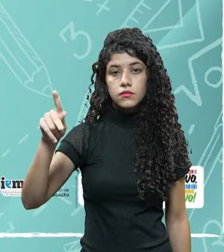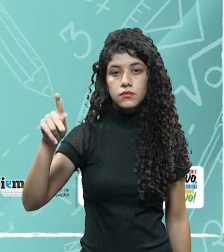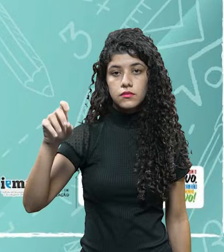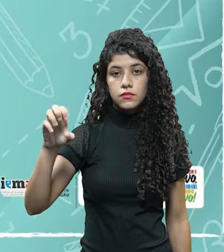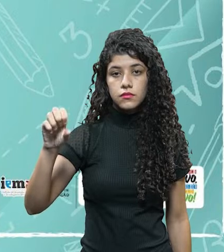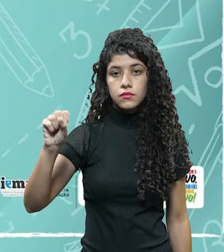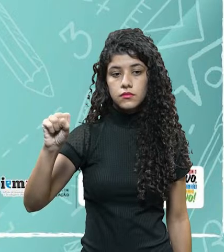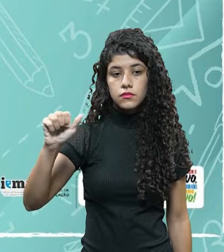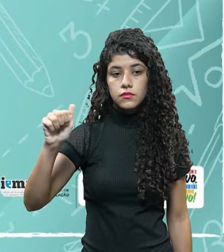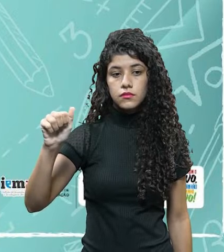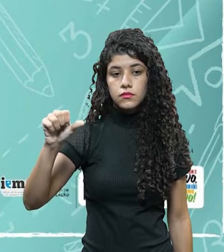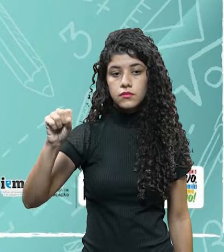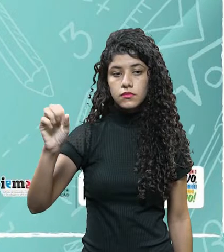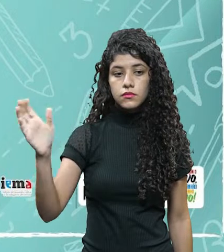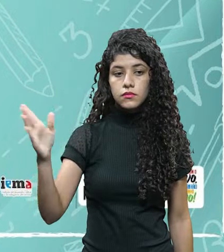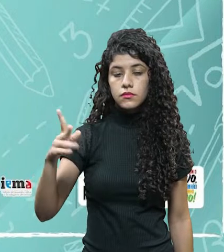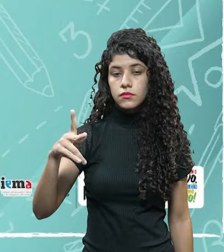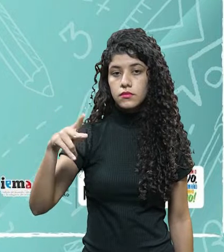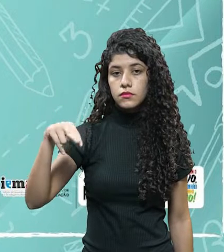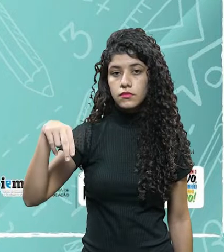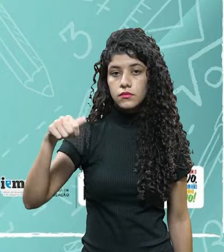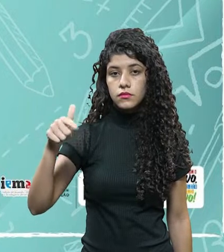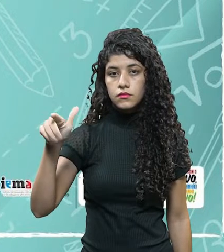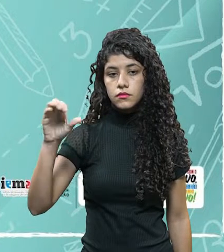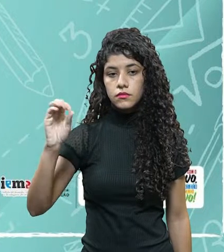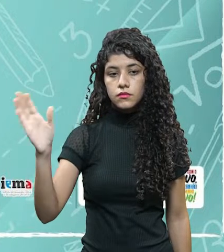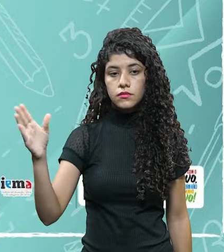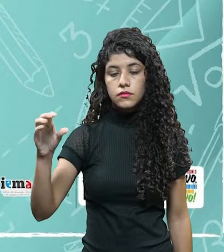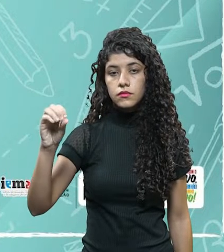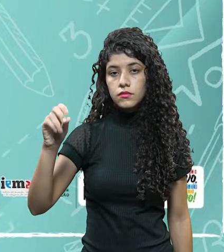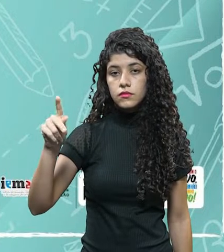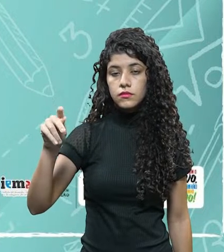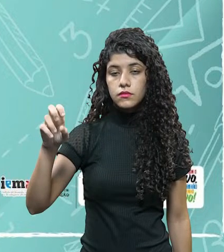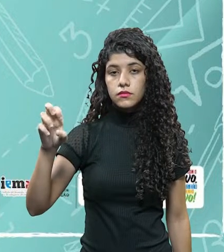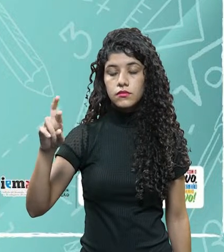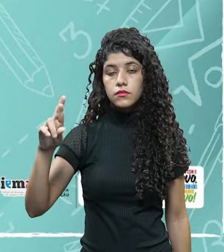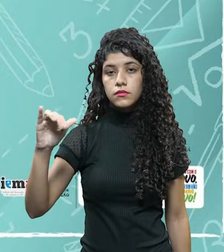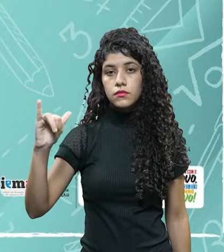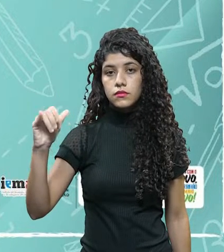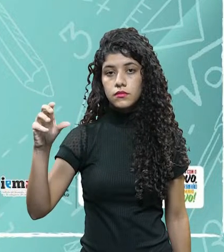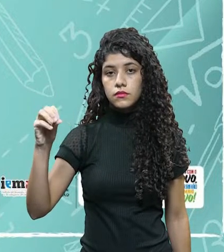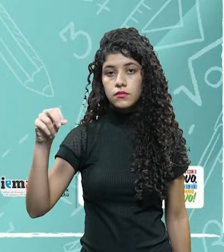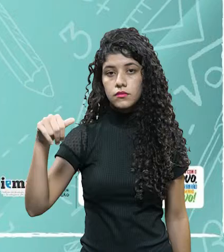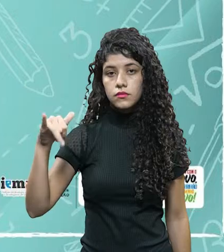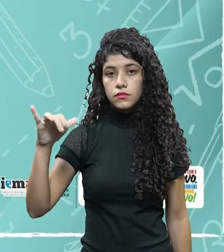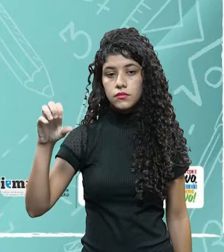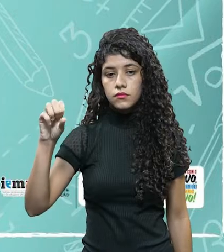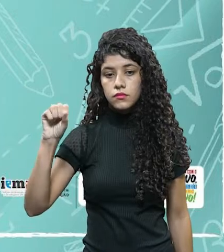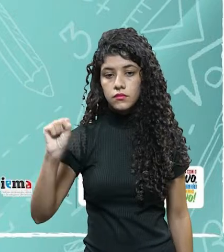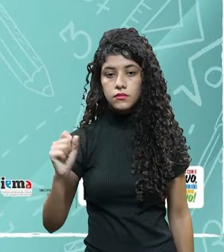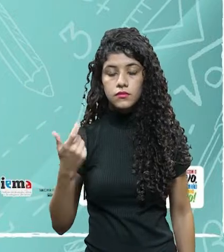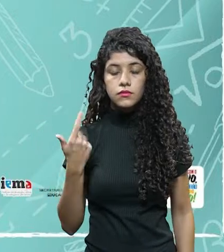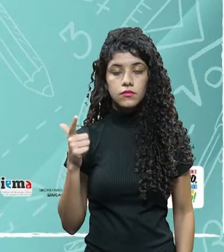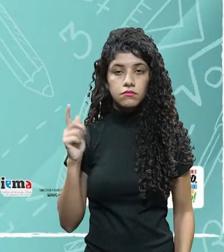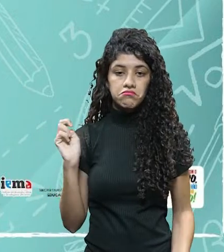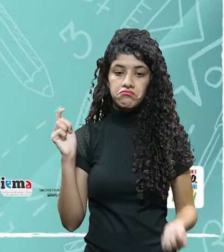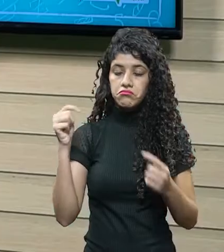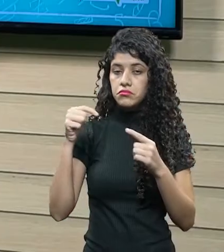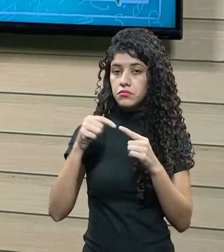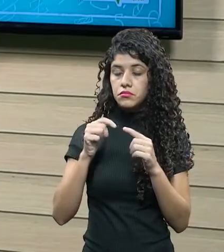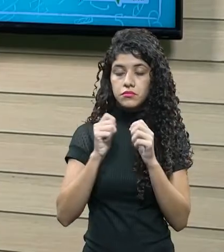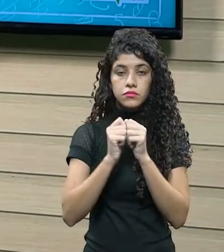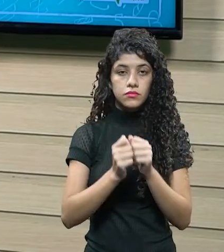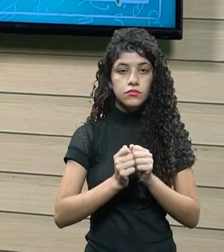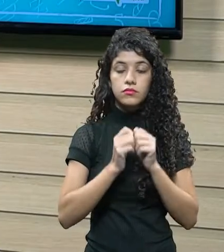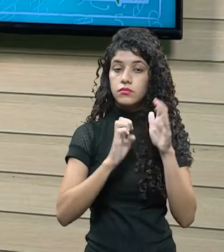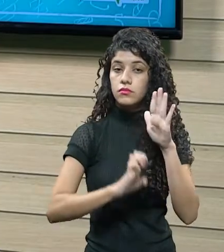As despesas não operacionais são as despesas que não estão ligadas diretamente com o objetivo do negócio.